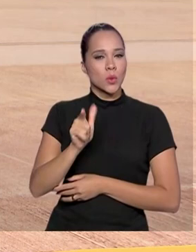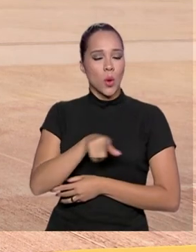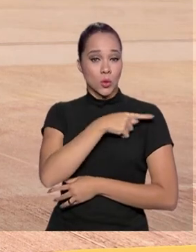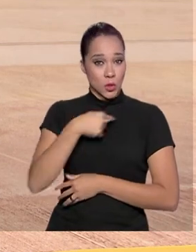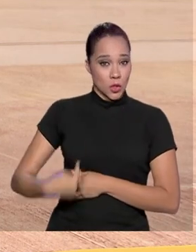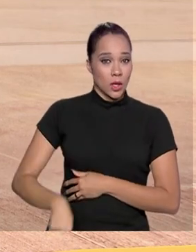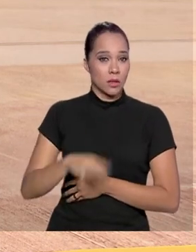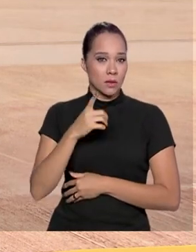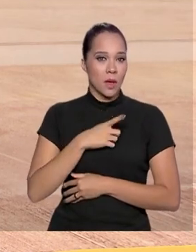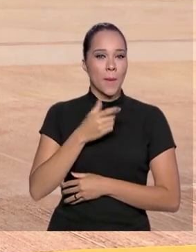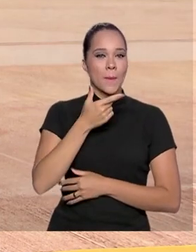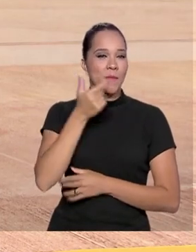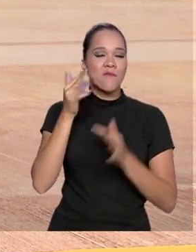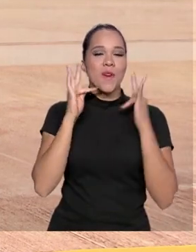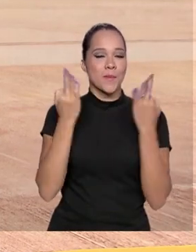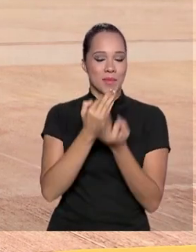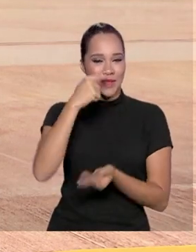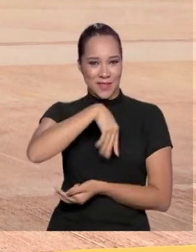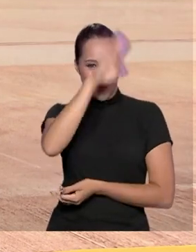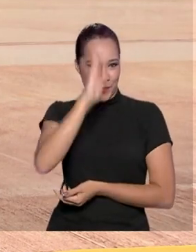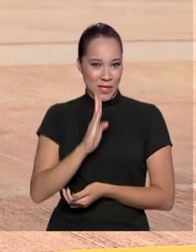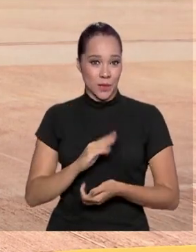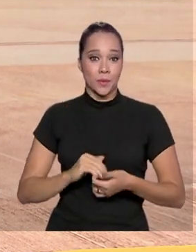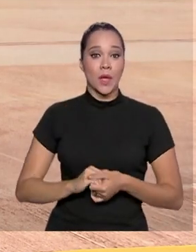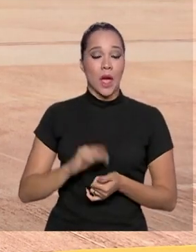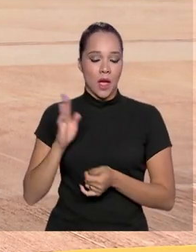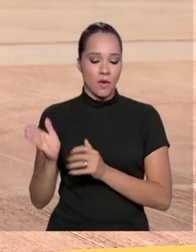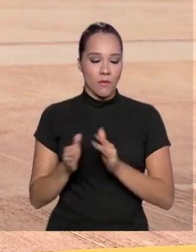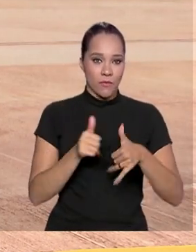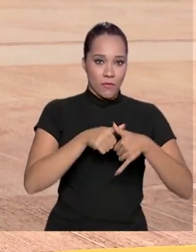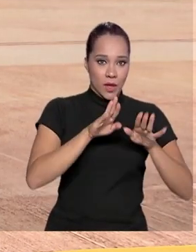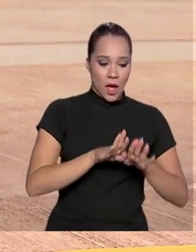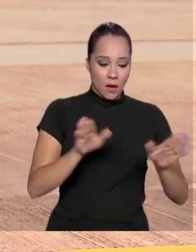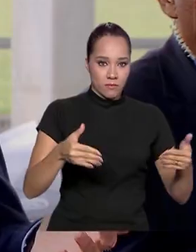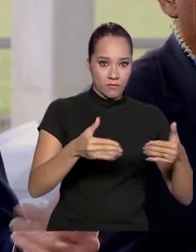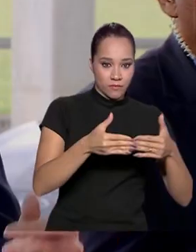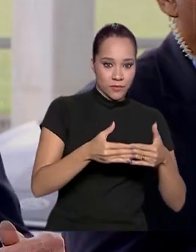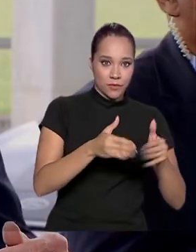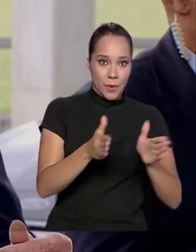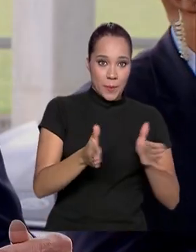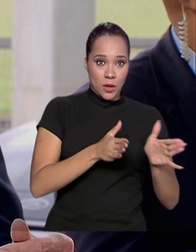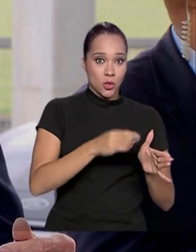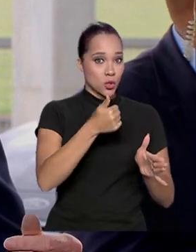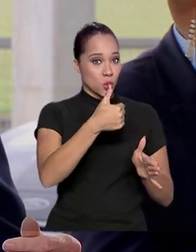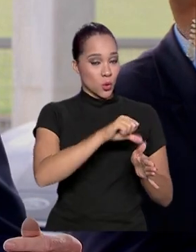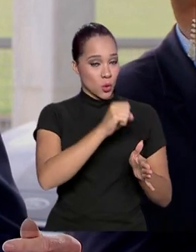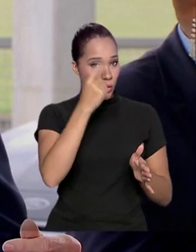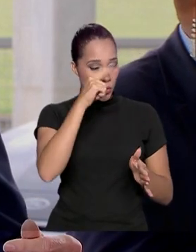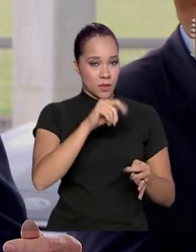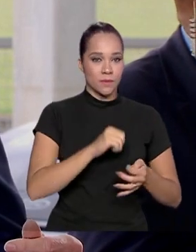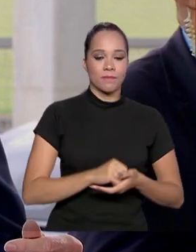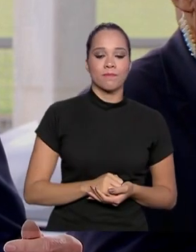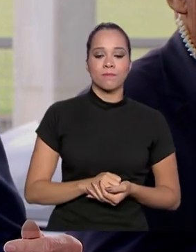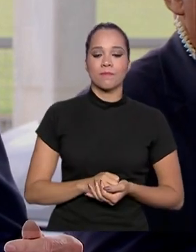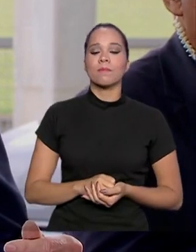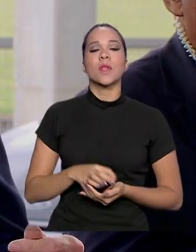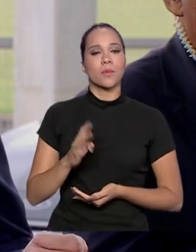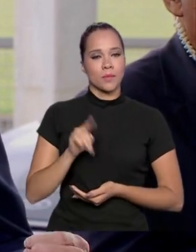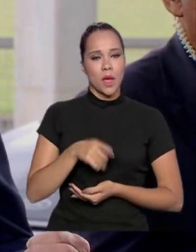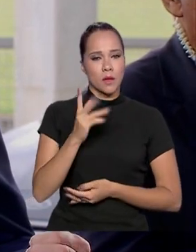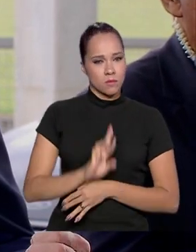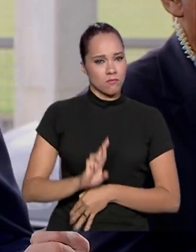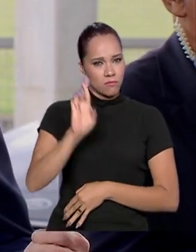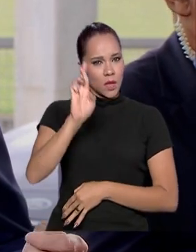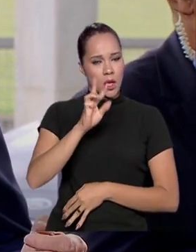ao Brasil, passarão imediatamente para um regime de isolamento por 18 dias. É responsabilidade, acima de tudo,